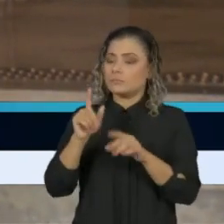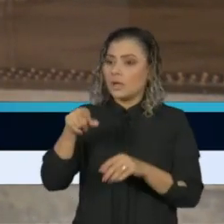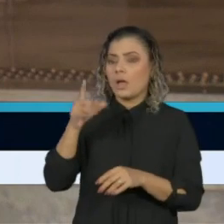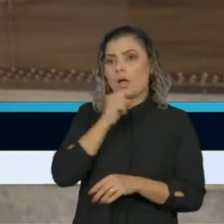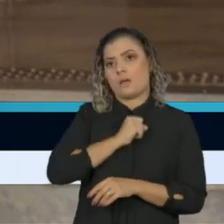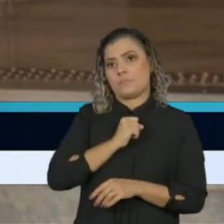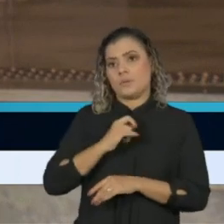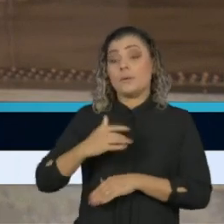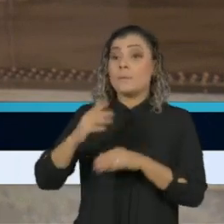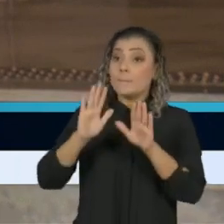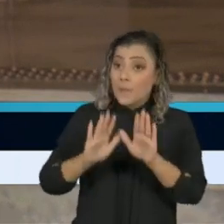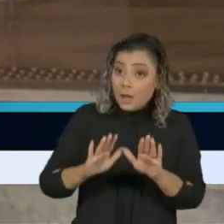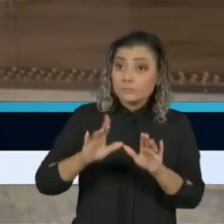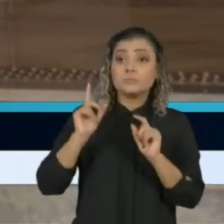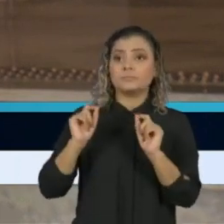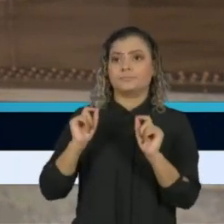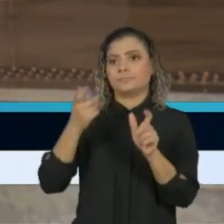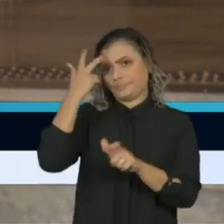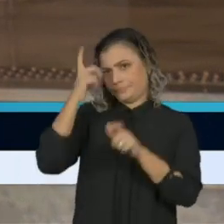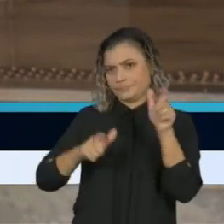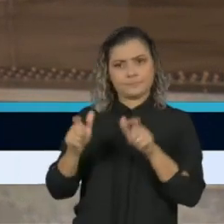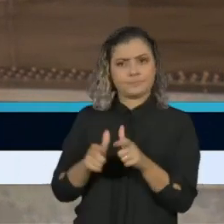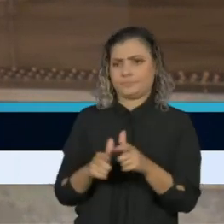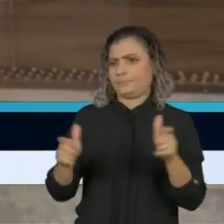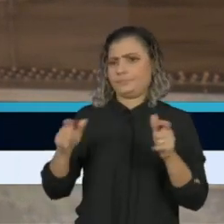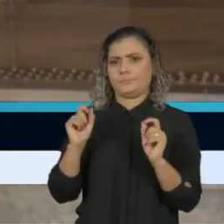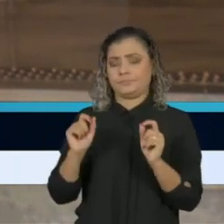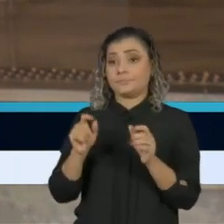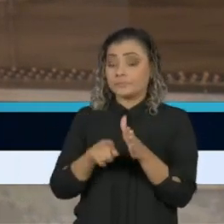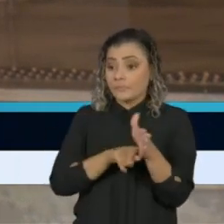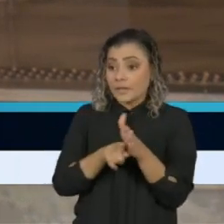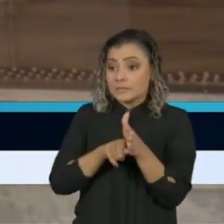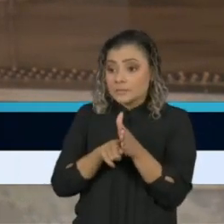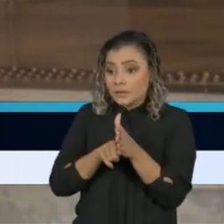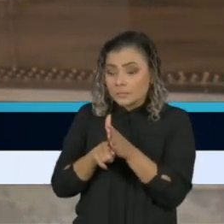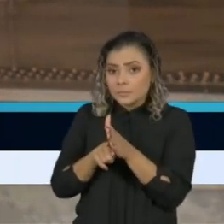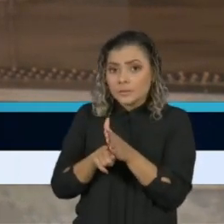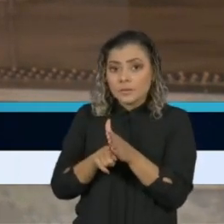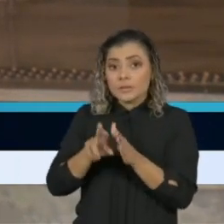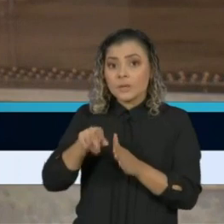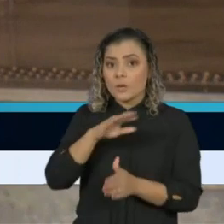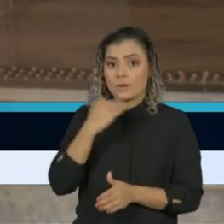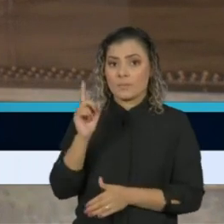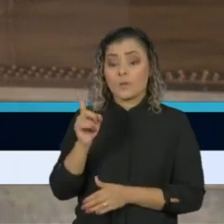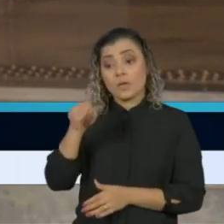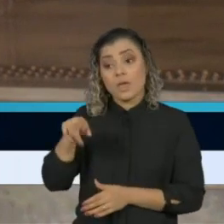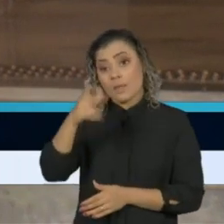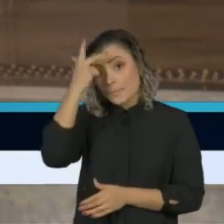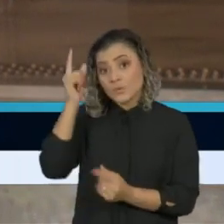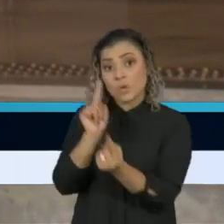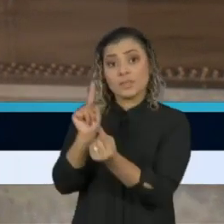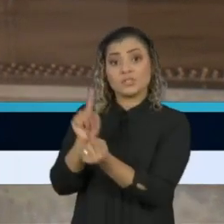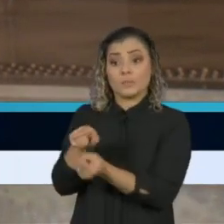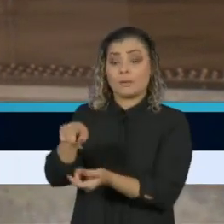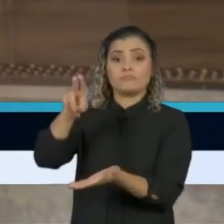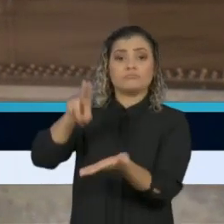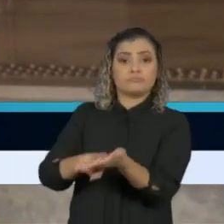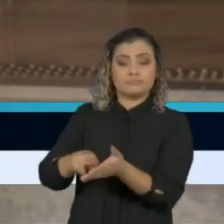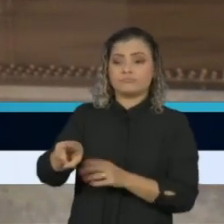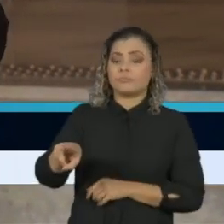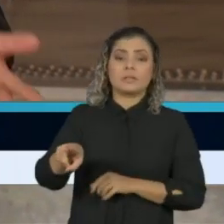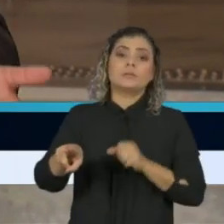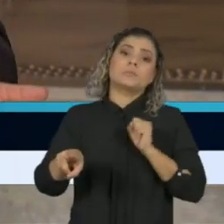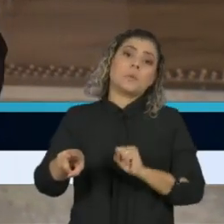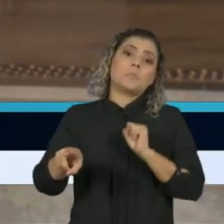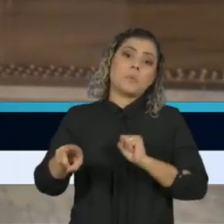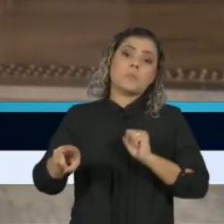Mais uma vez, a questão é que muitas vezes, quando o exame entrou, ele não era óbito, ele era paciente. E aí ele entra na fila